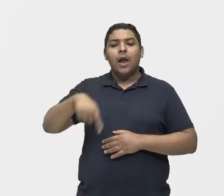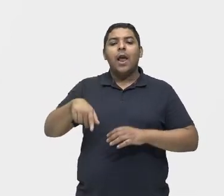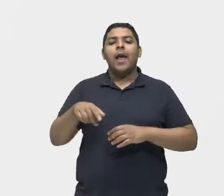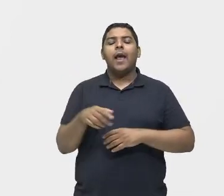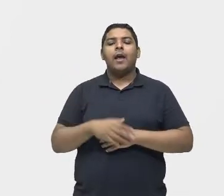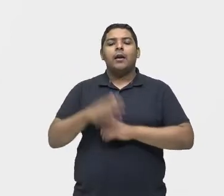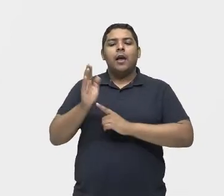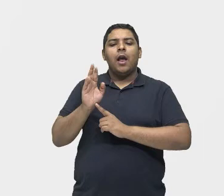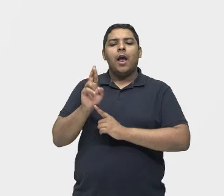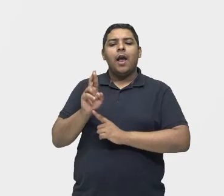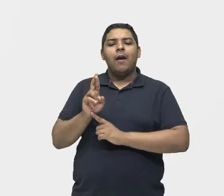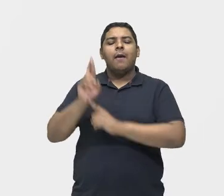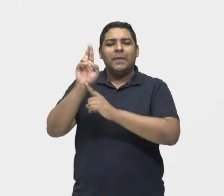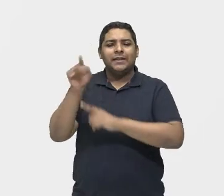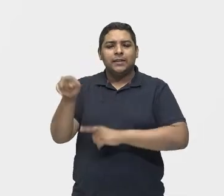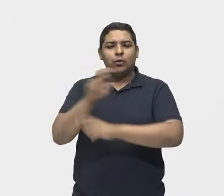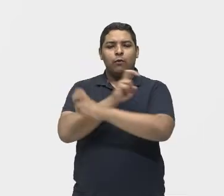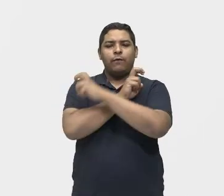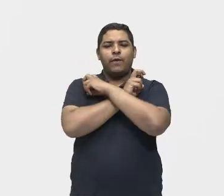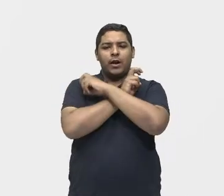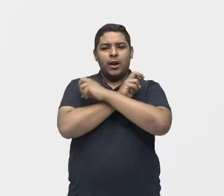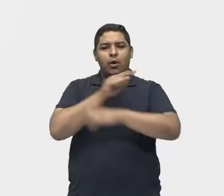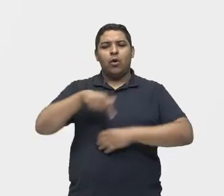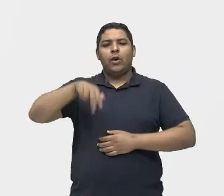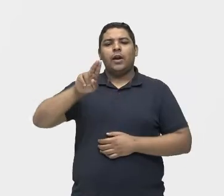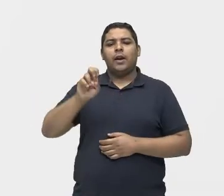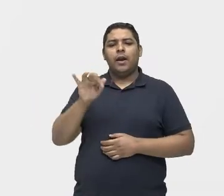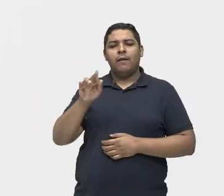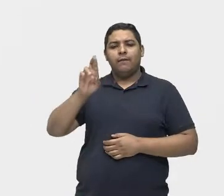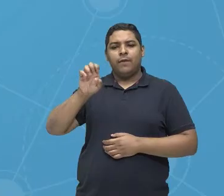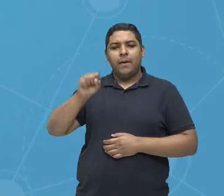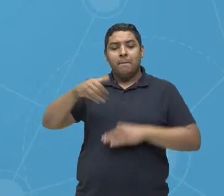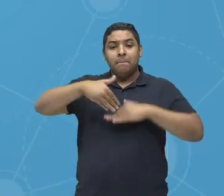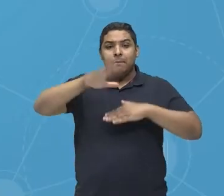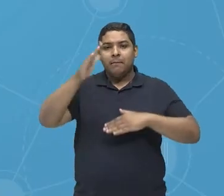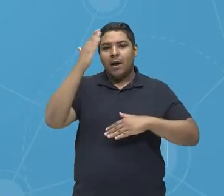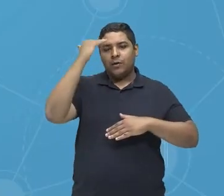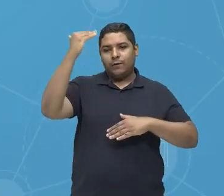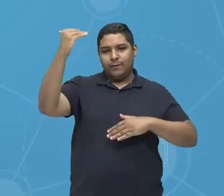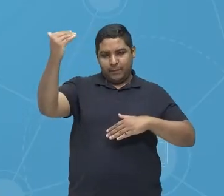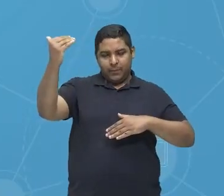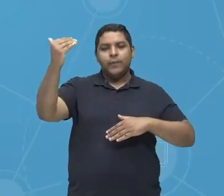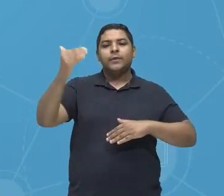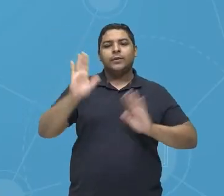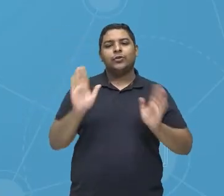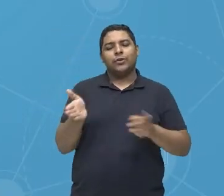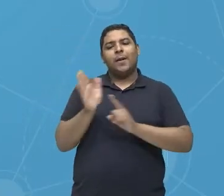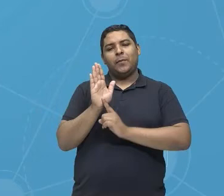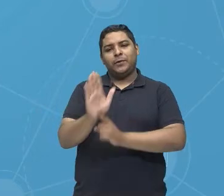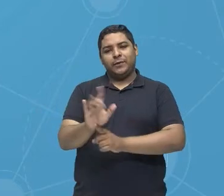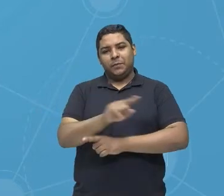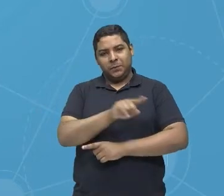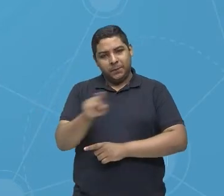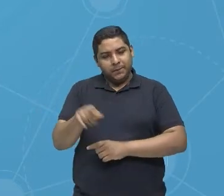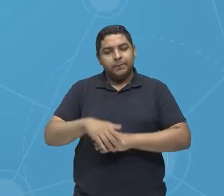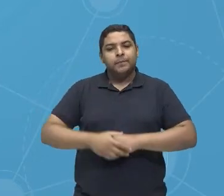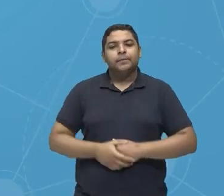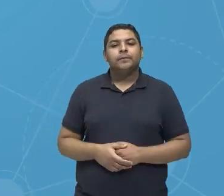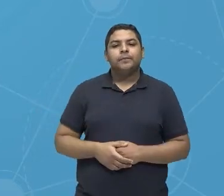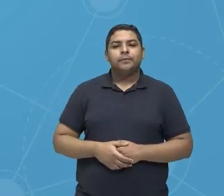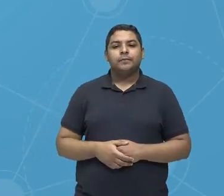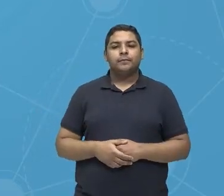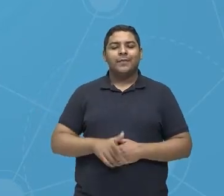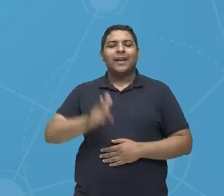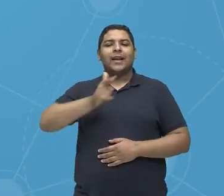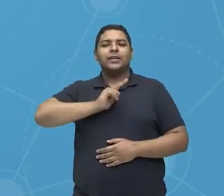faraó Kefren, a mais conhecida, que eu falei, cabeça de humano e o corpo de animal. Eles sempre